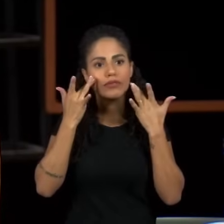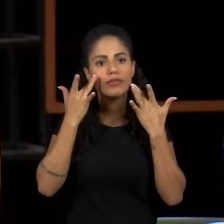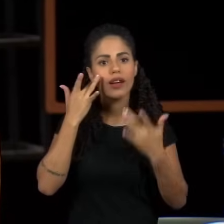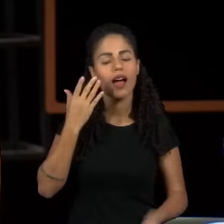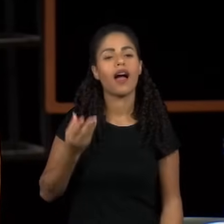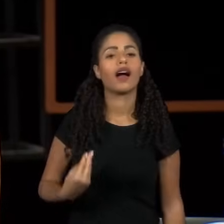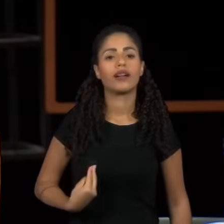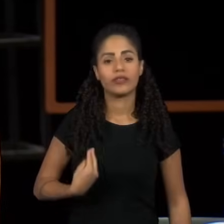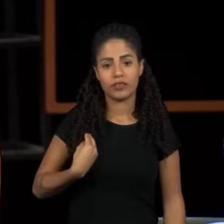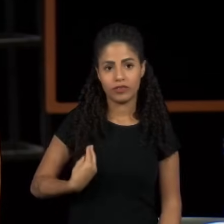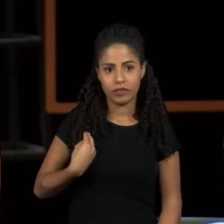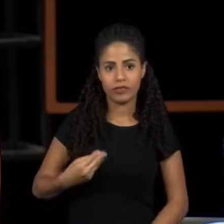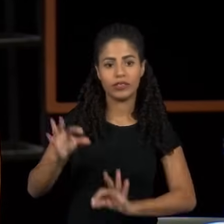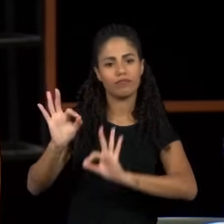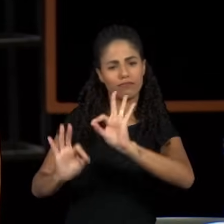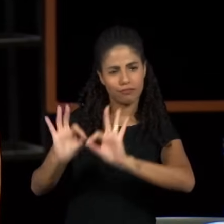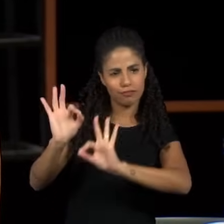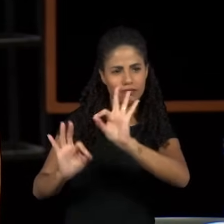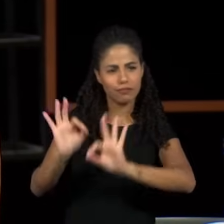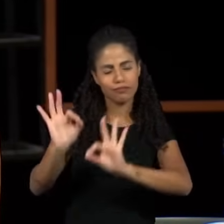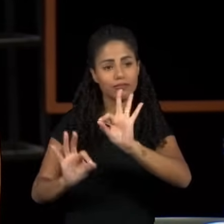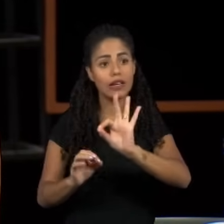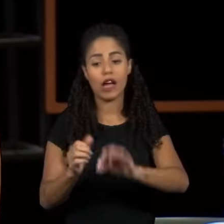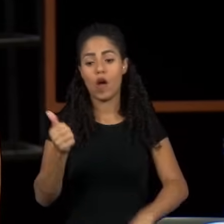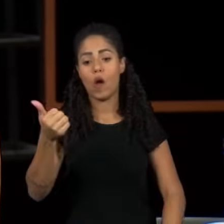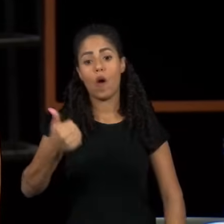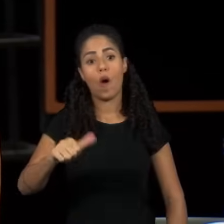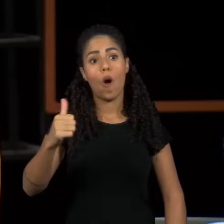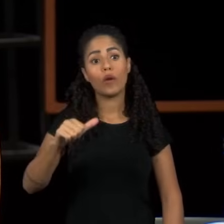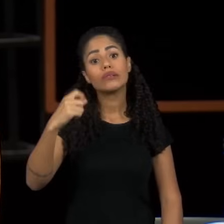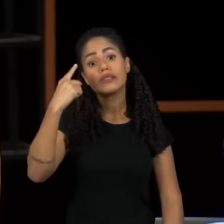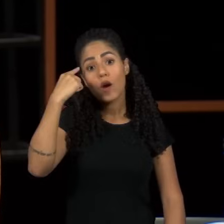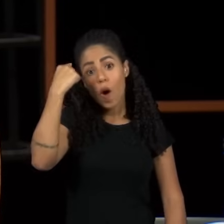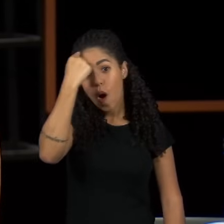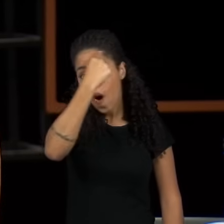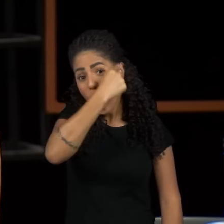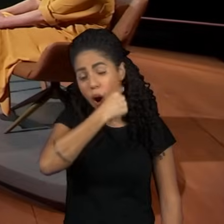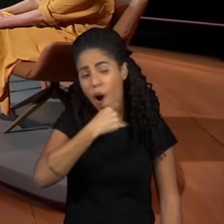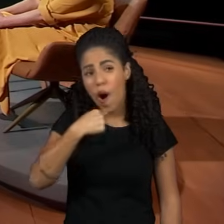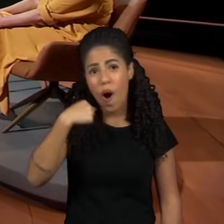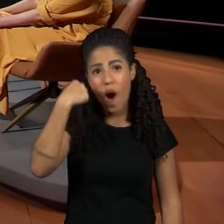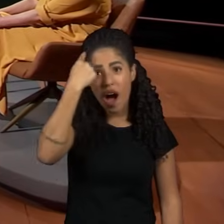Obra de David Clark. Que tinha 11 horas de duração.